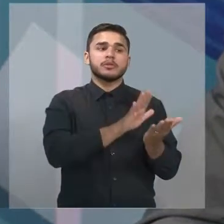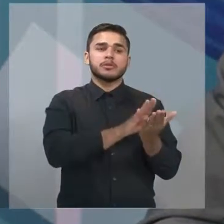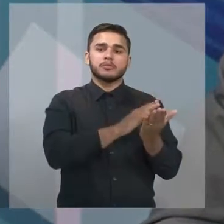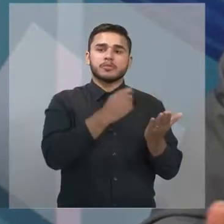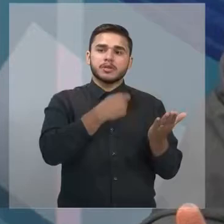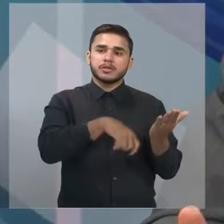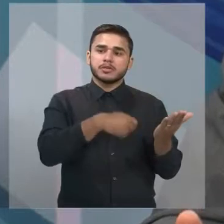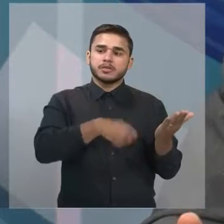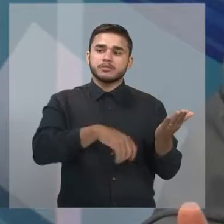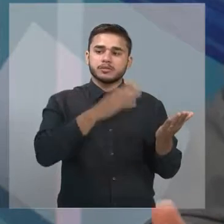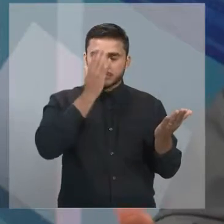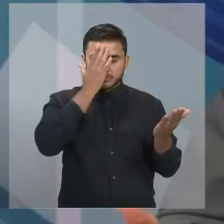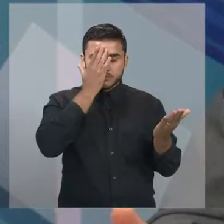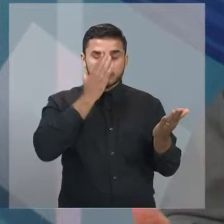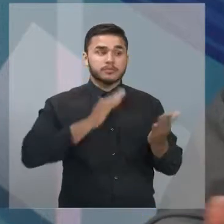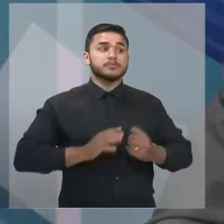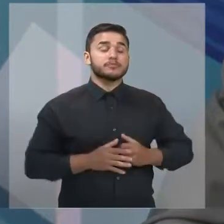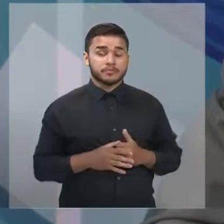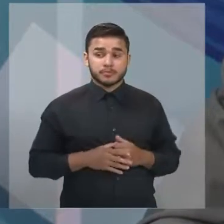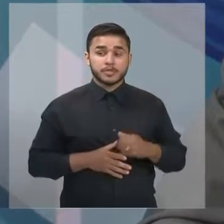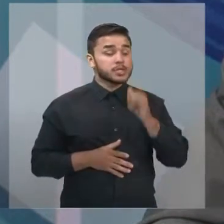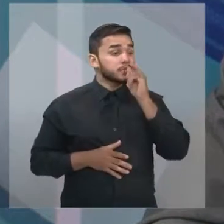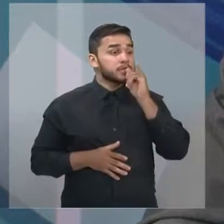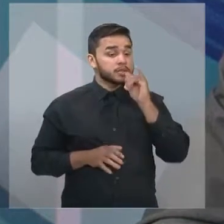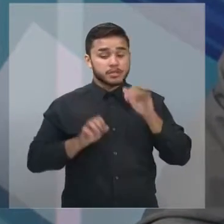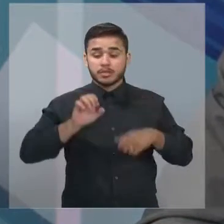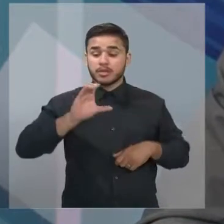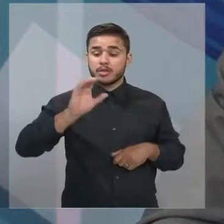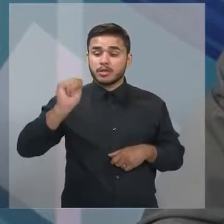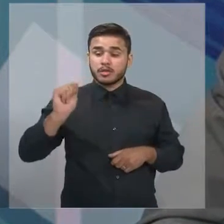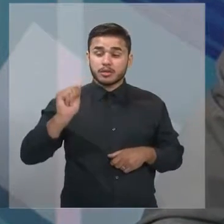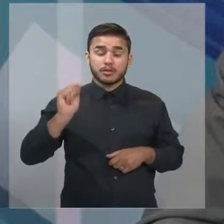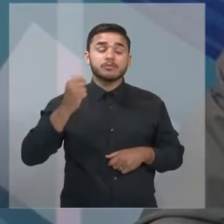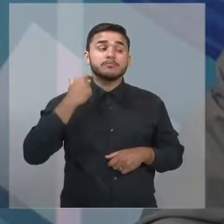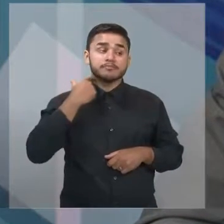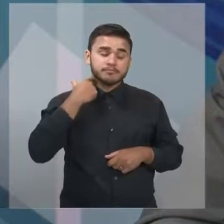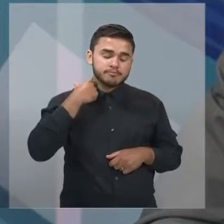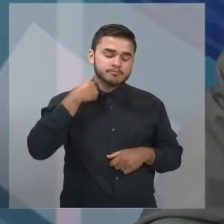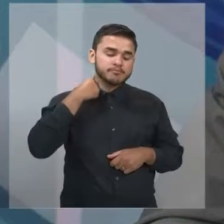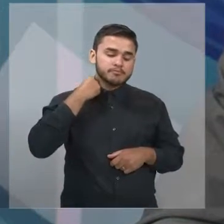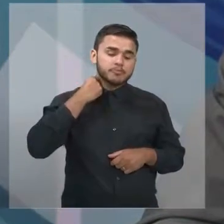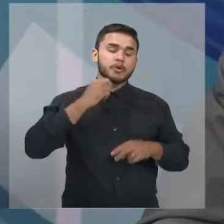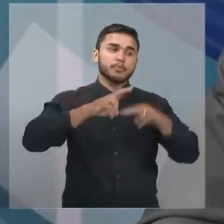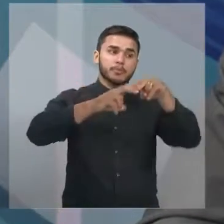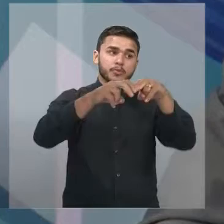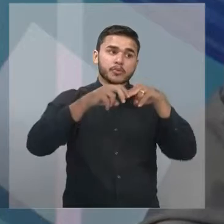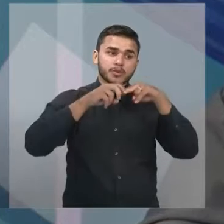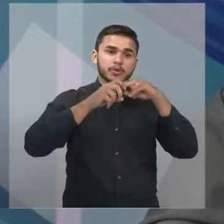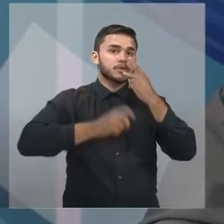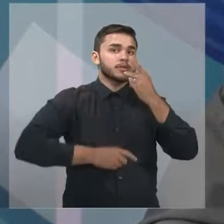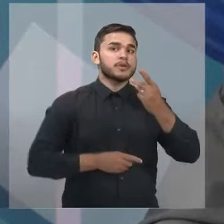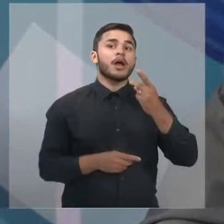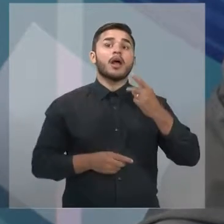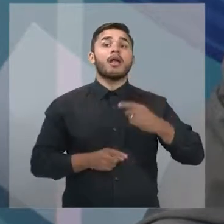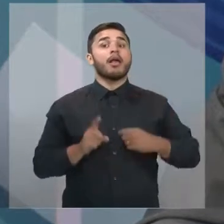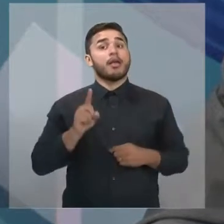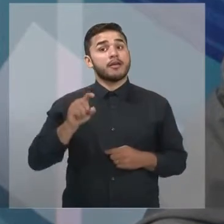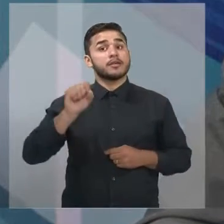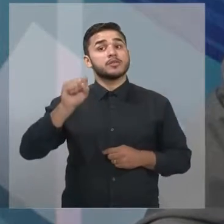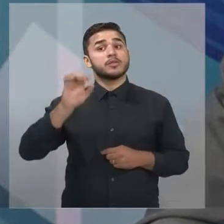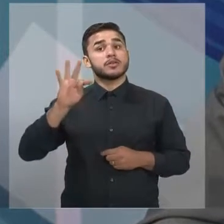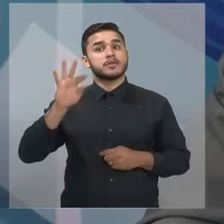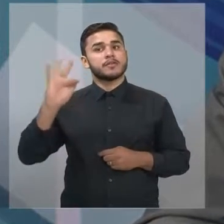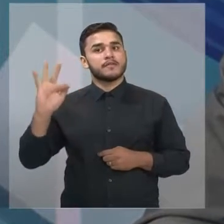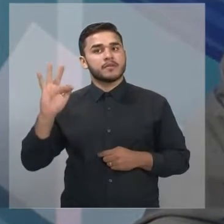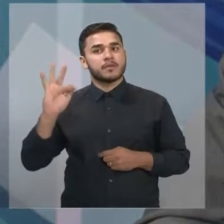Então, ele estaria ao abrigo do Estatuto e o Supremo, se entende